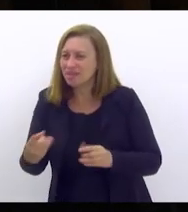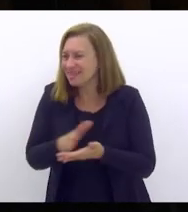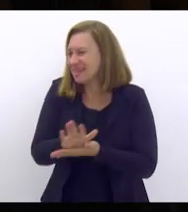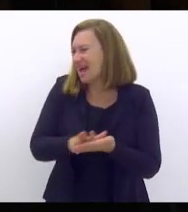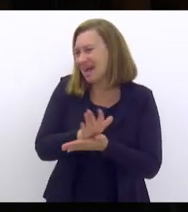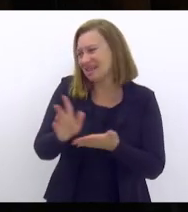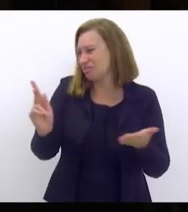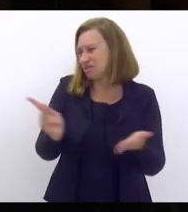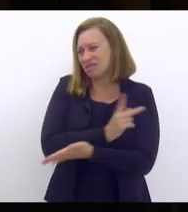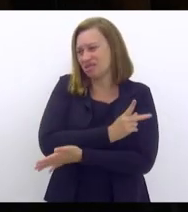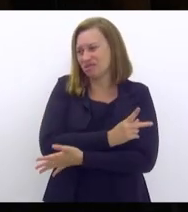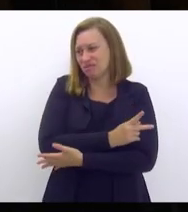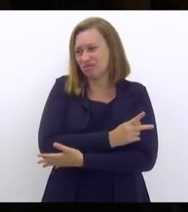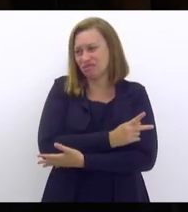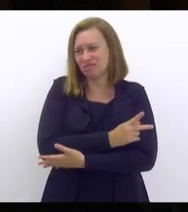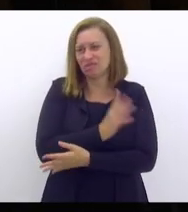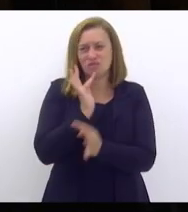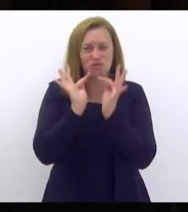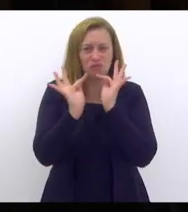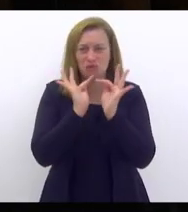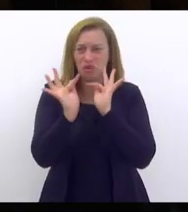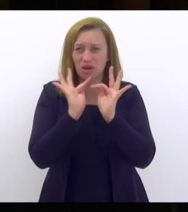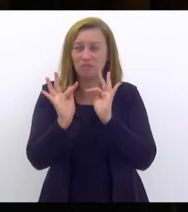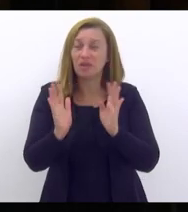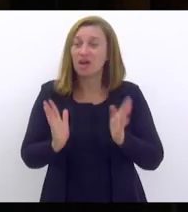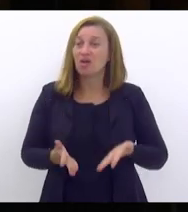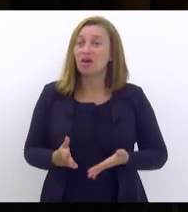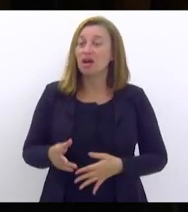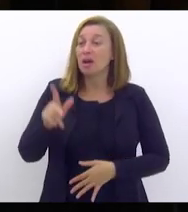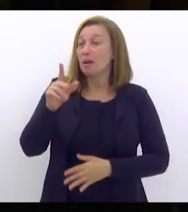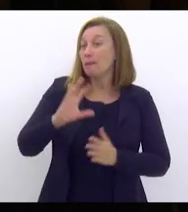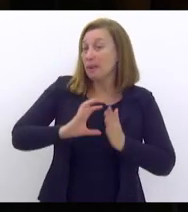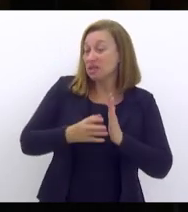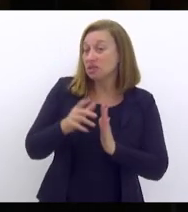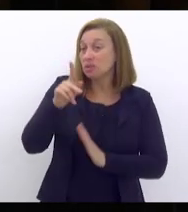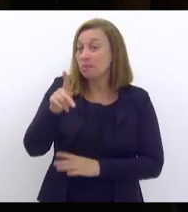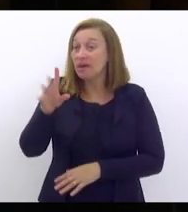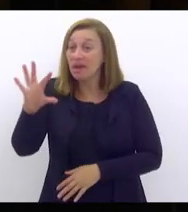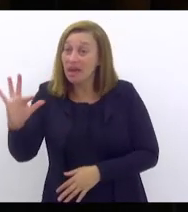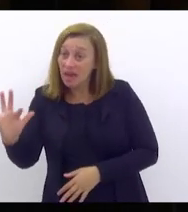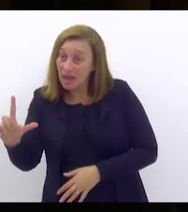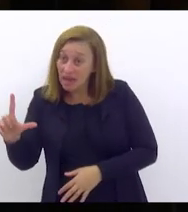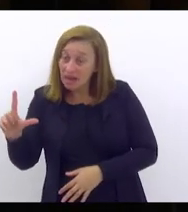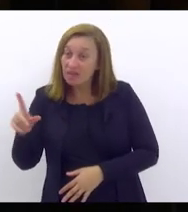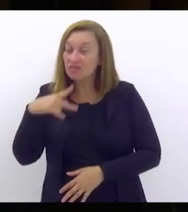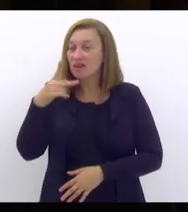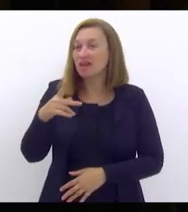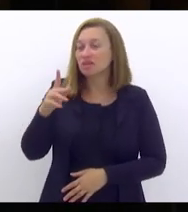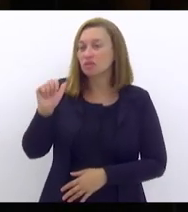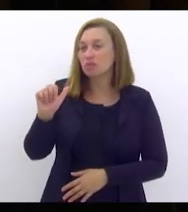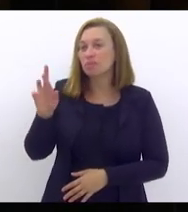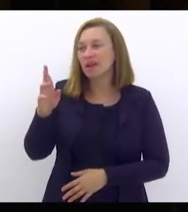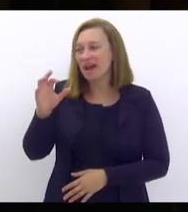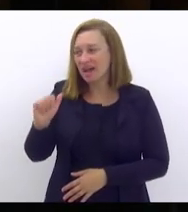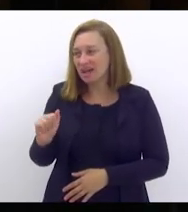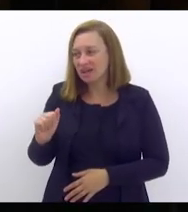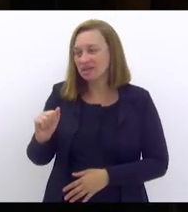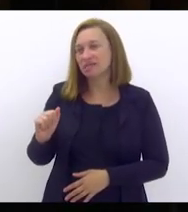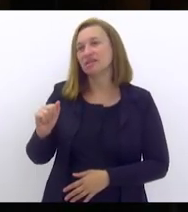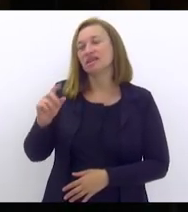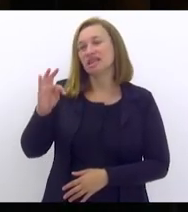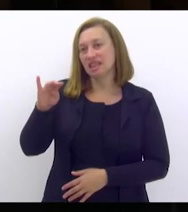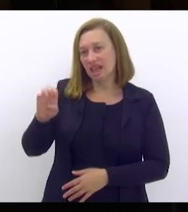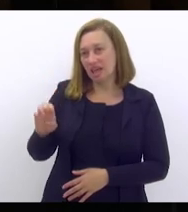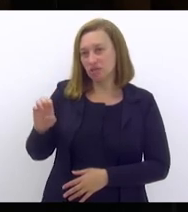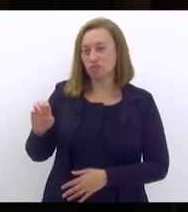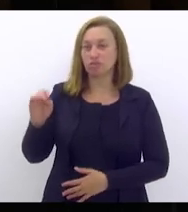Aí agora, o nosso partido, PL, fala muito na candidatura do Braga Neto, porque foi, de fato,